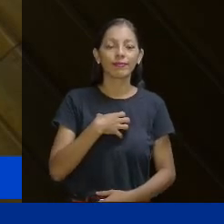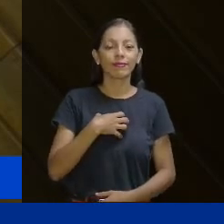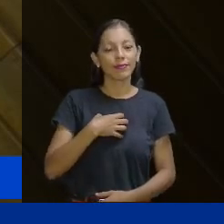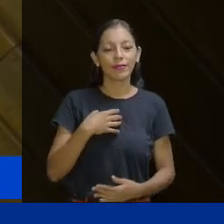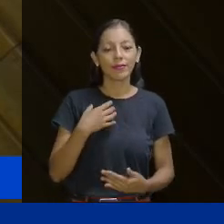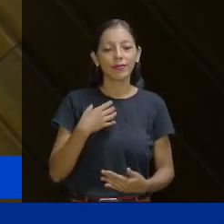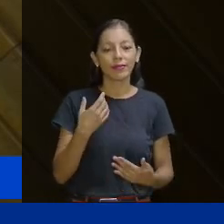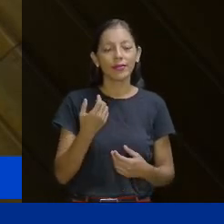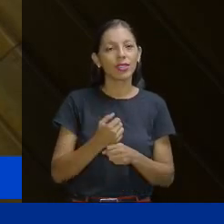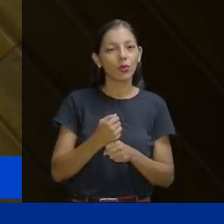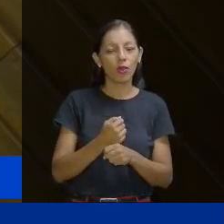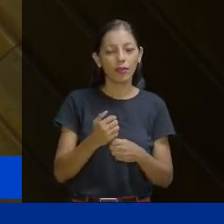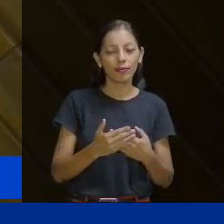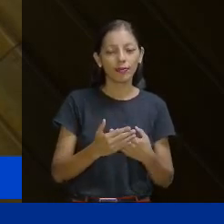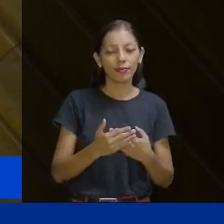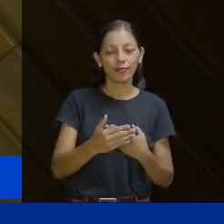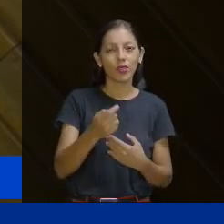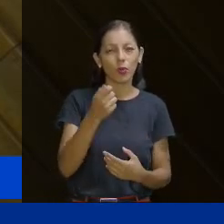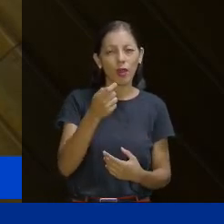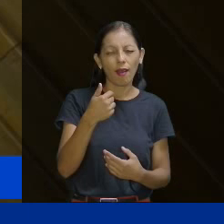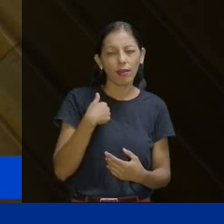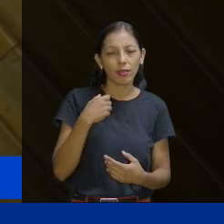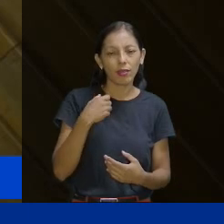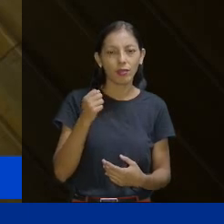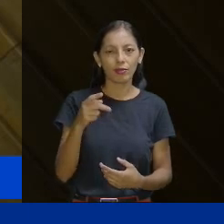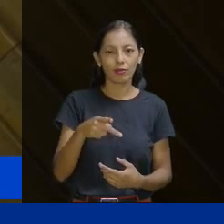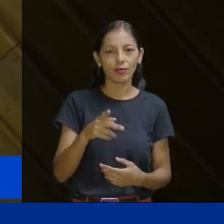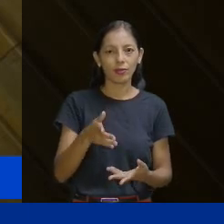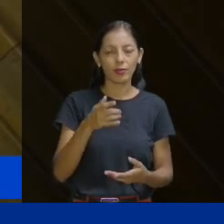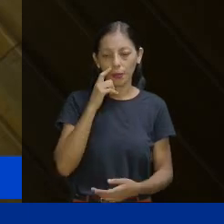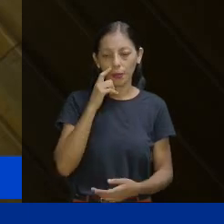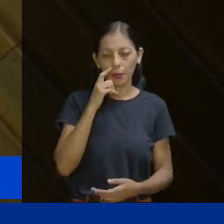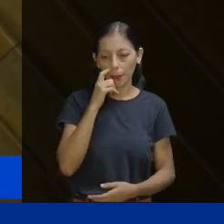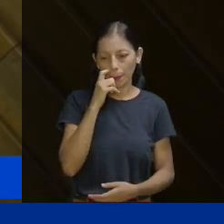daqui a alguns anos, né, mas